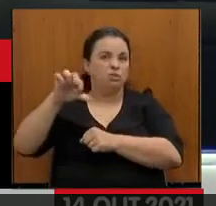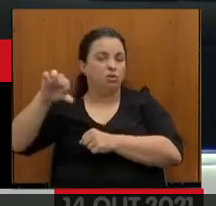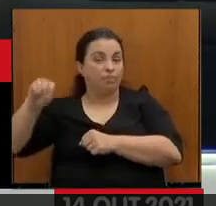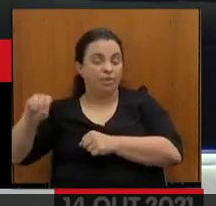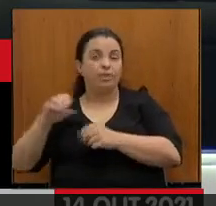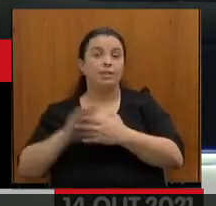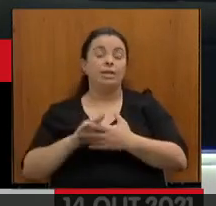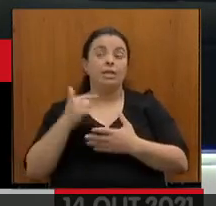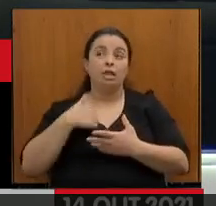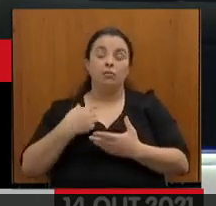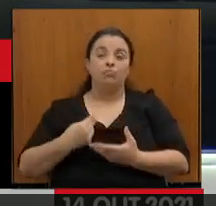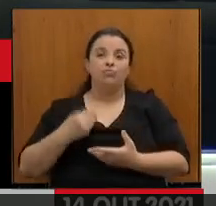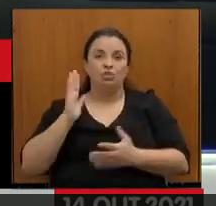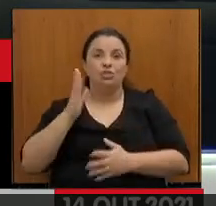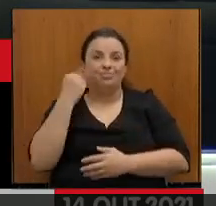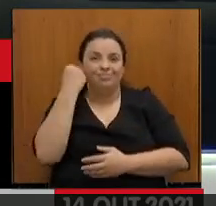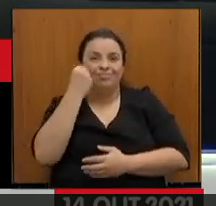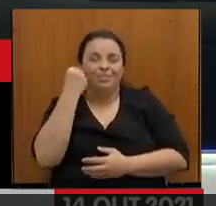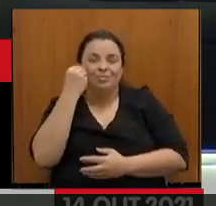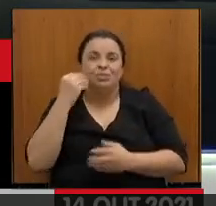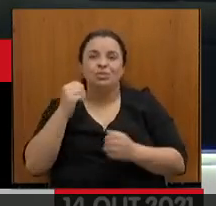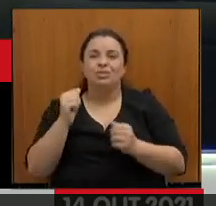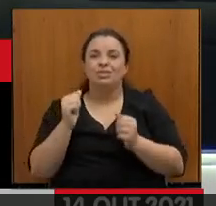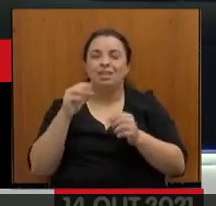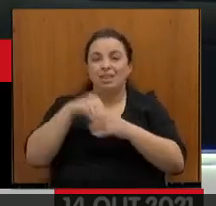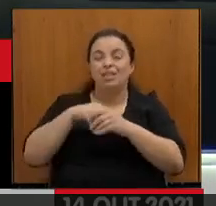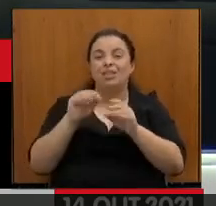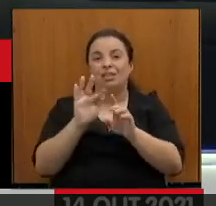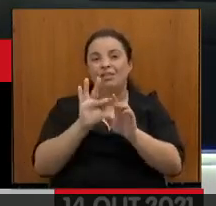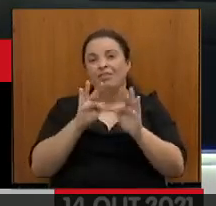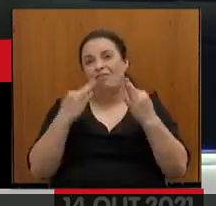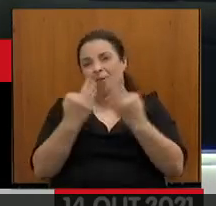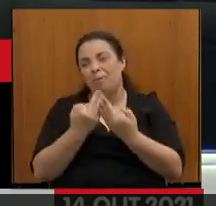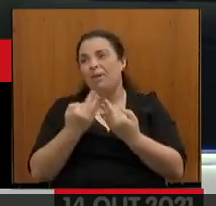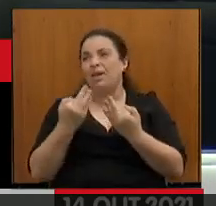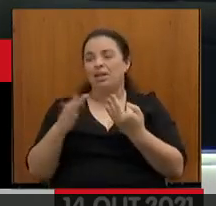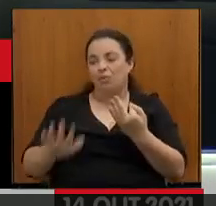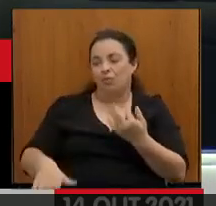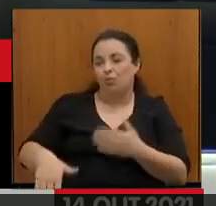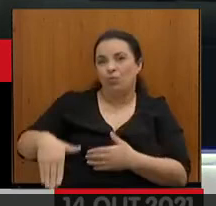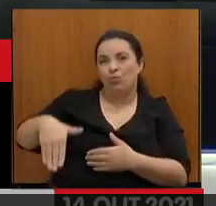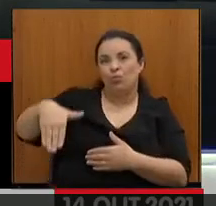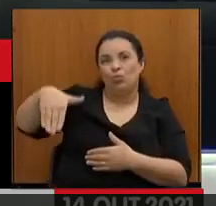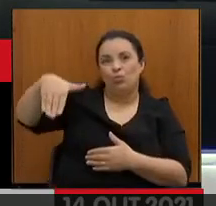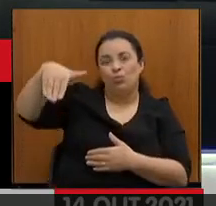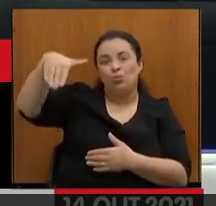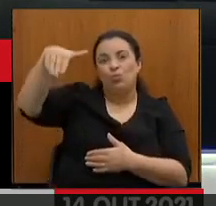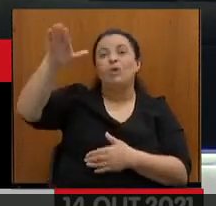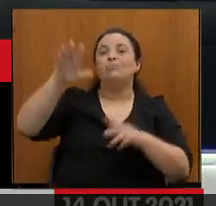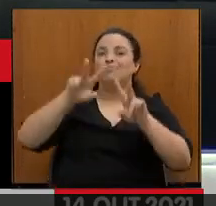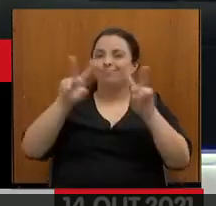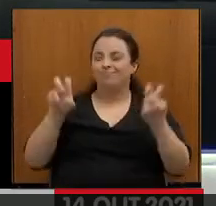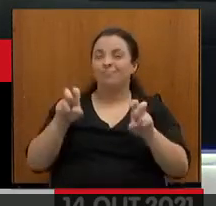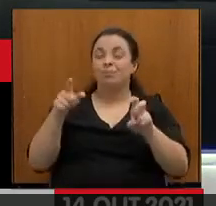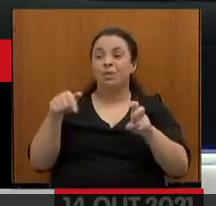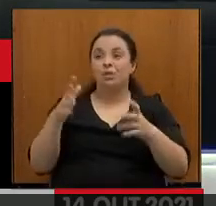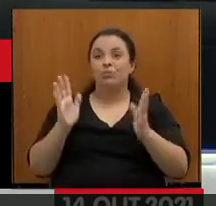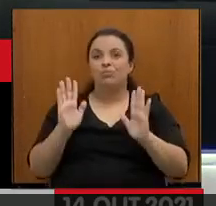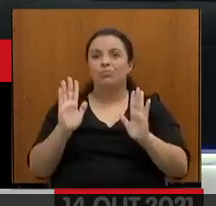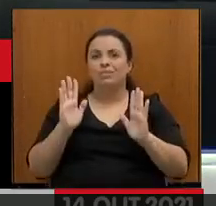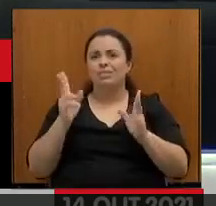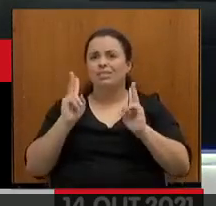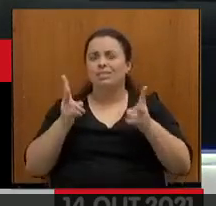com esse tema já na infância, na adolescência, e sempre me sensibilizaram